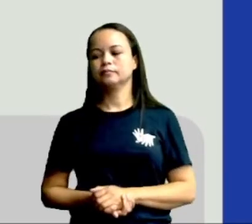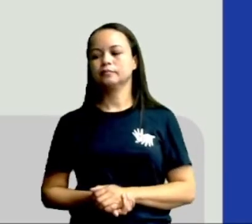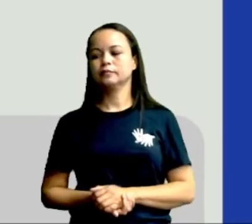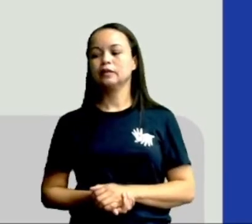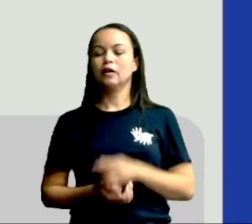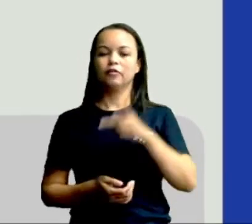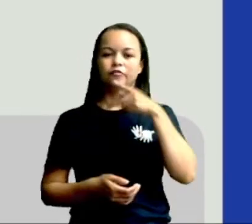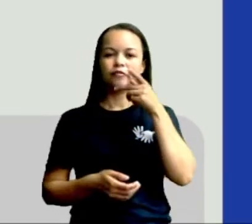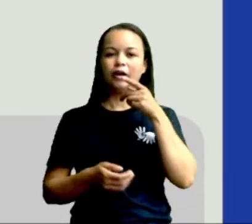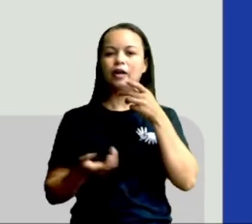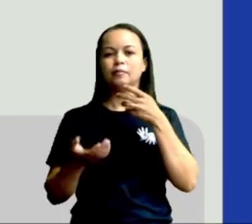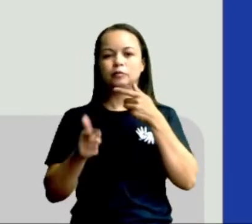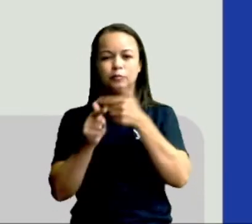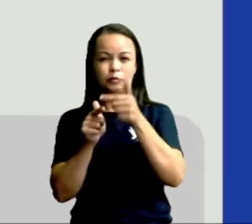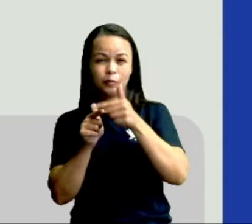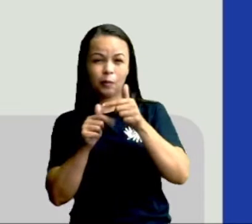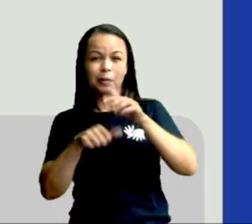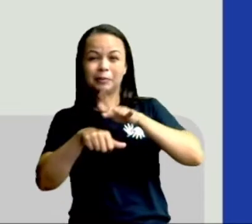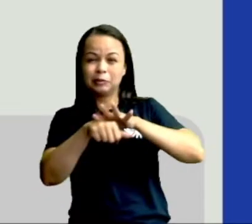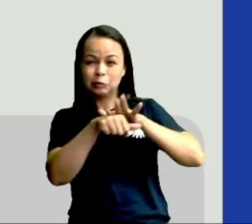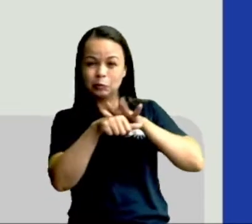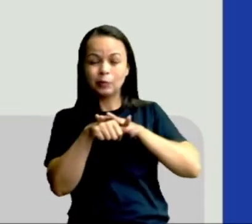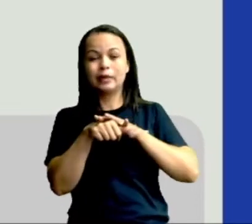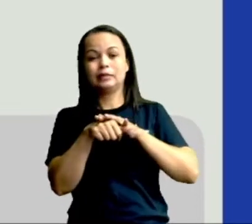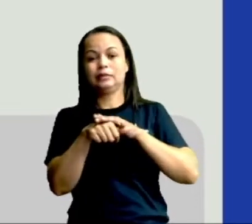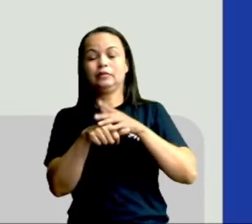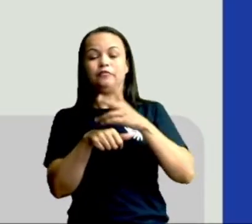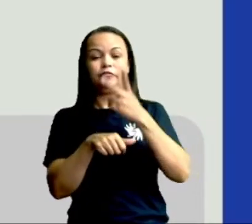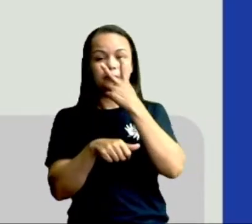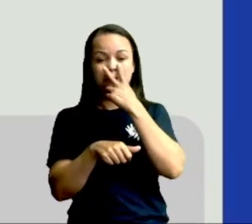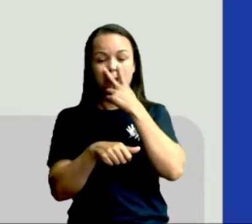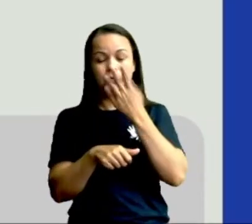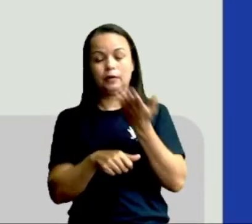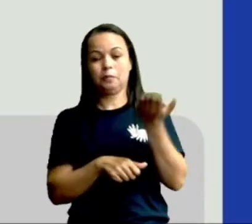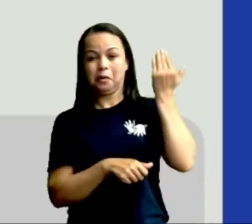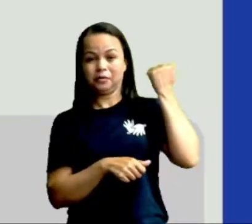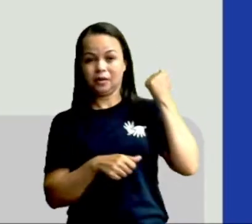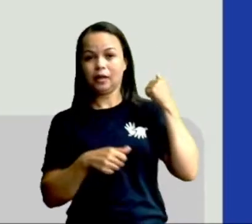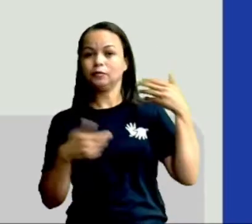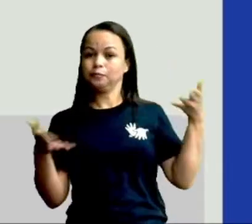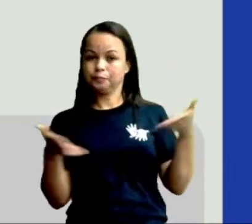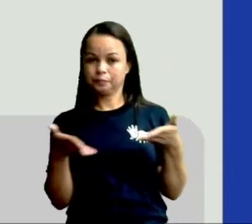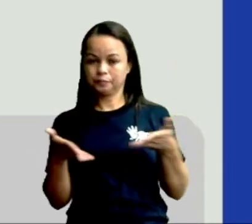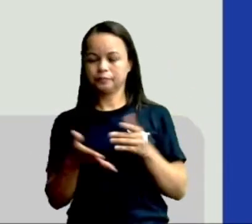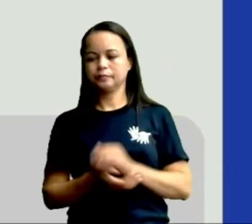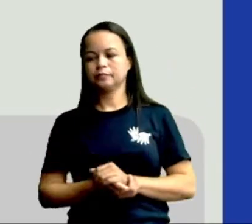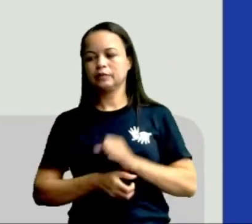a crise sanitária em Vitória de Santo Antão, passado e presente. Nós vimos que em